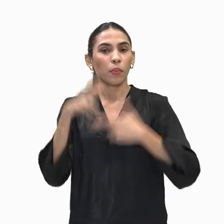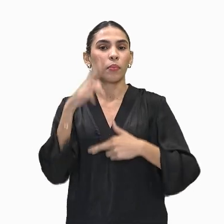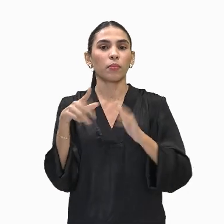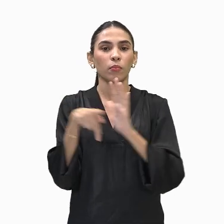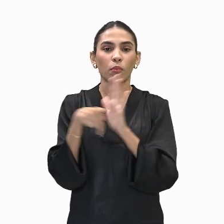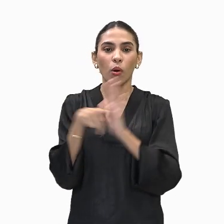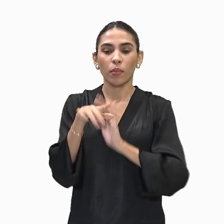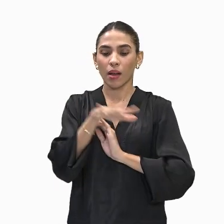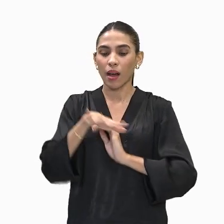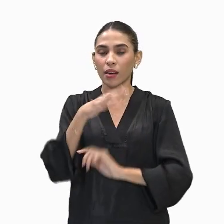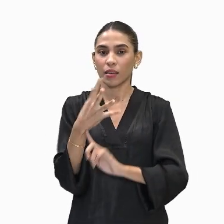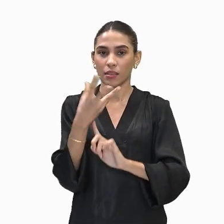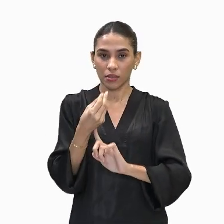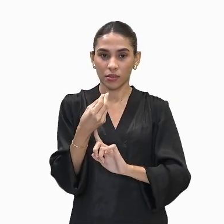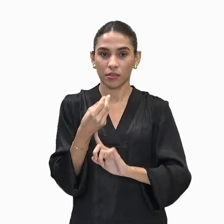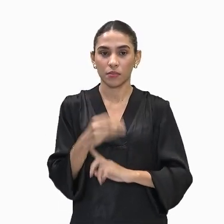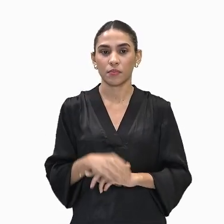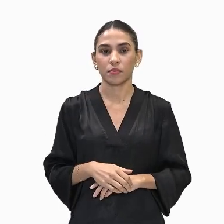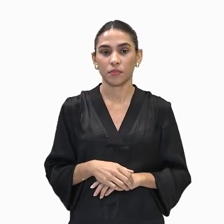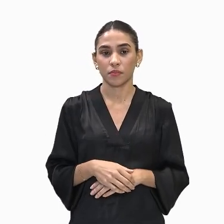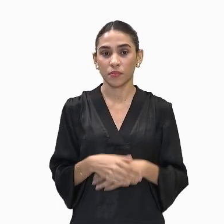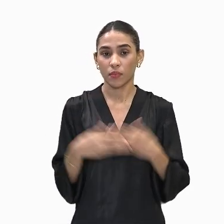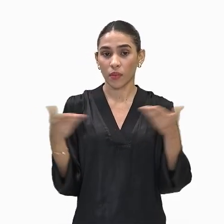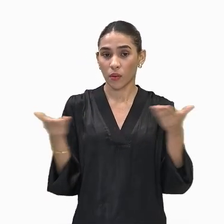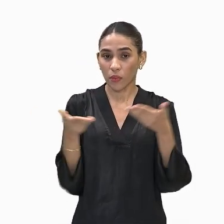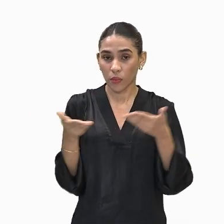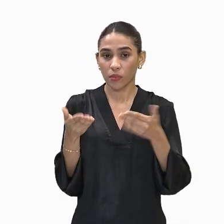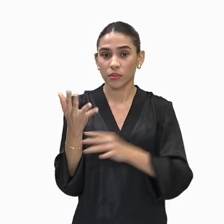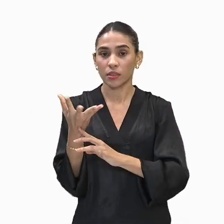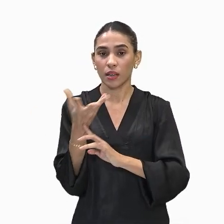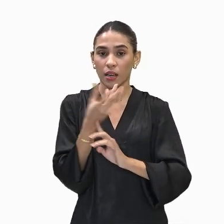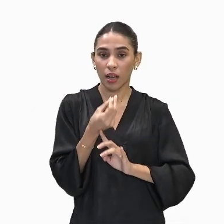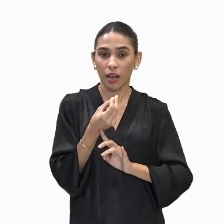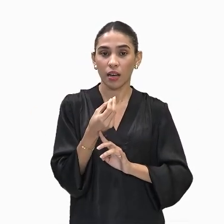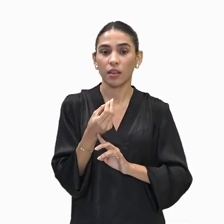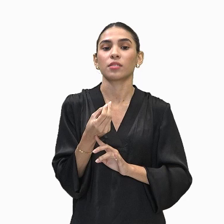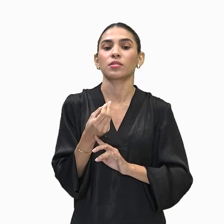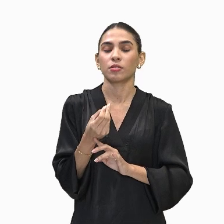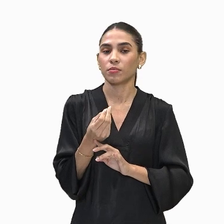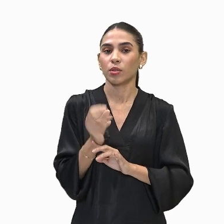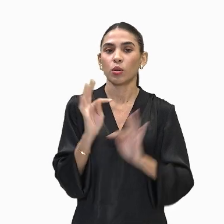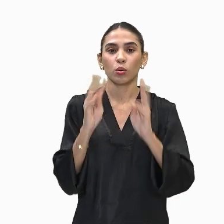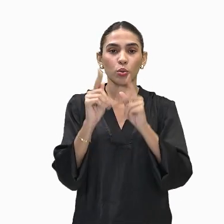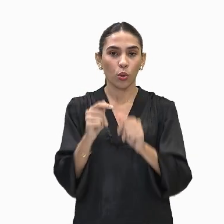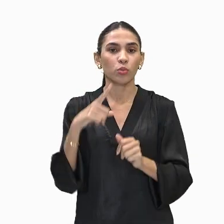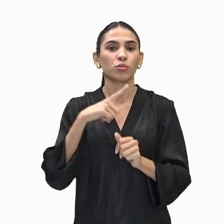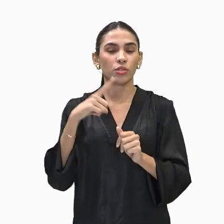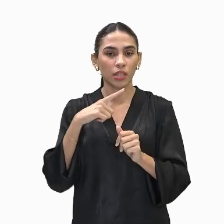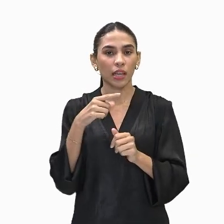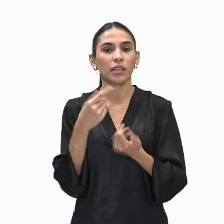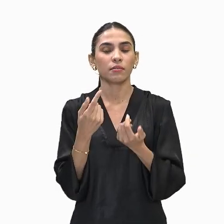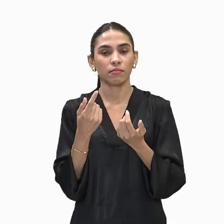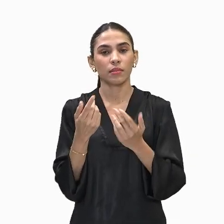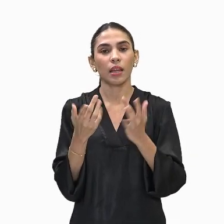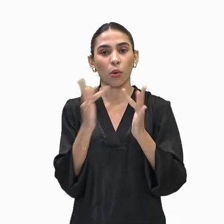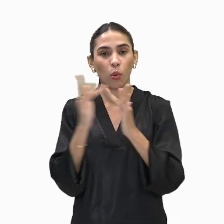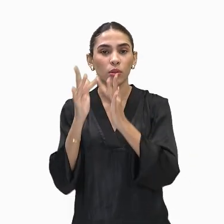artística mundial. Hoje, a arte está ao alcance de